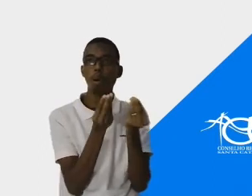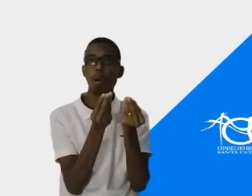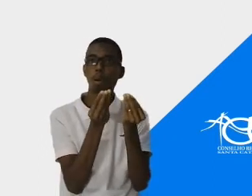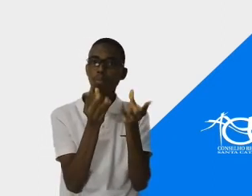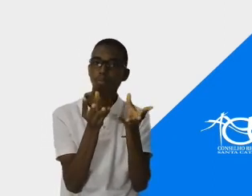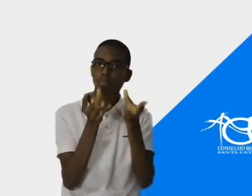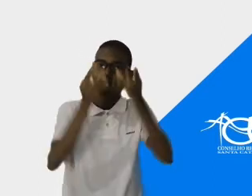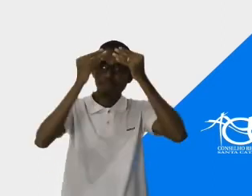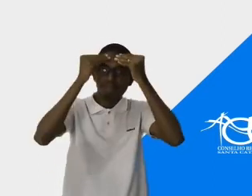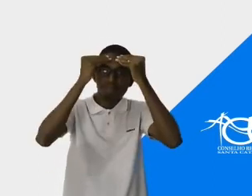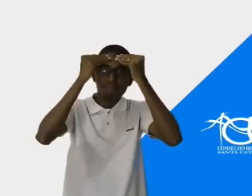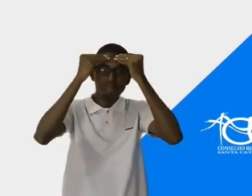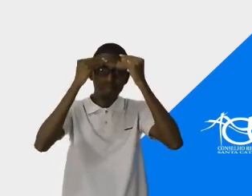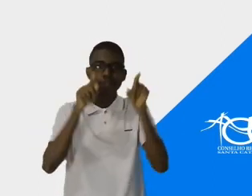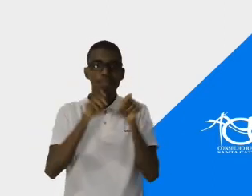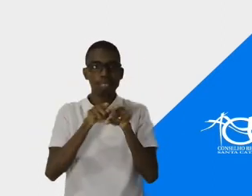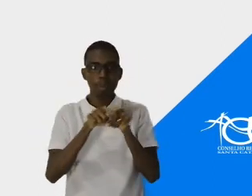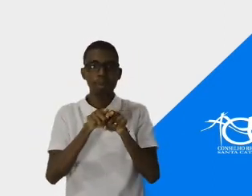motricidade.